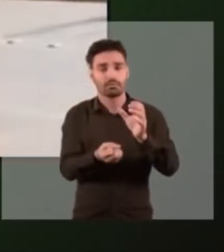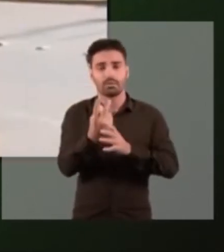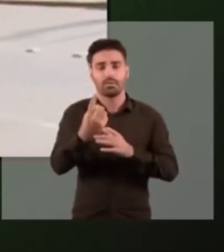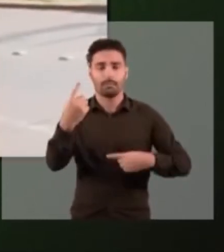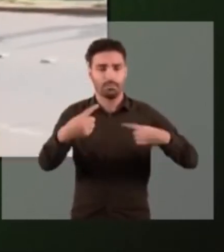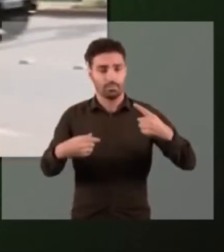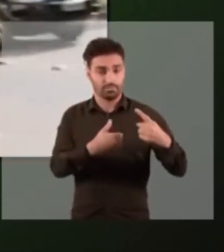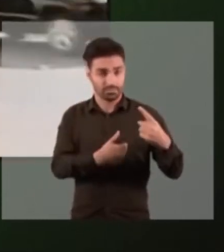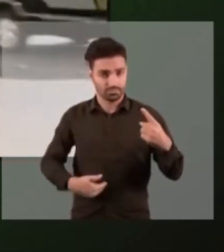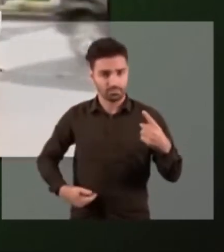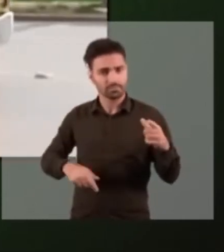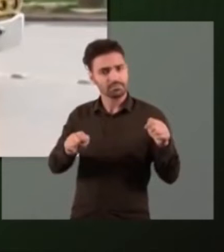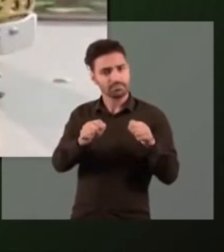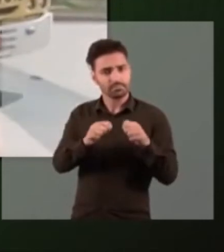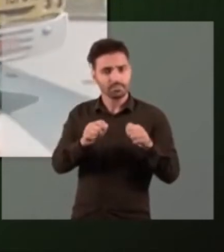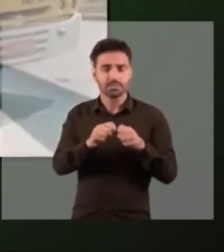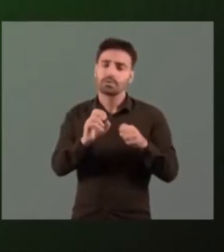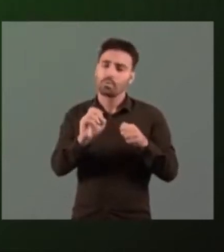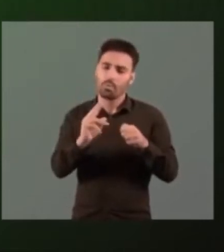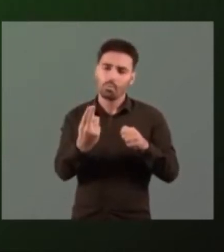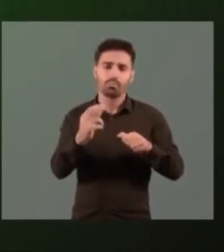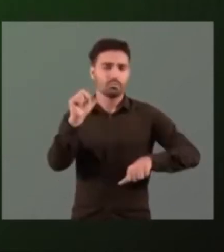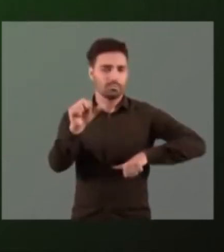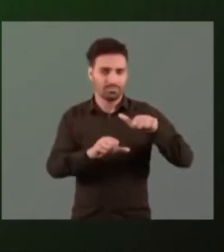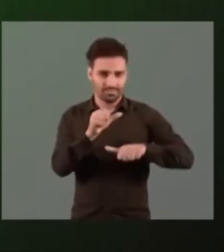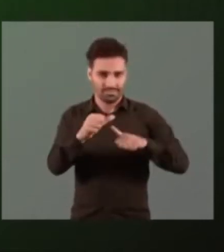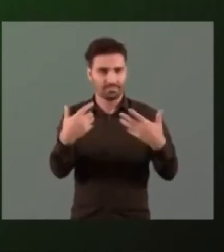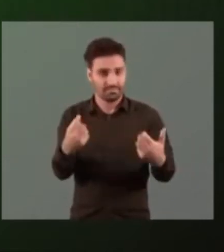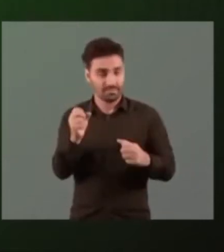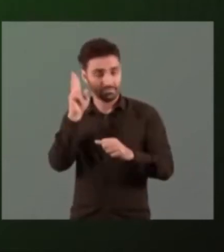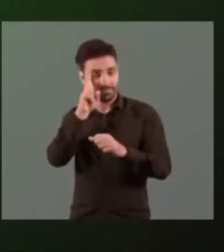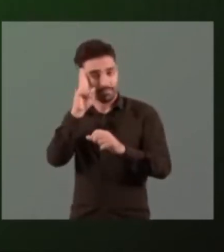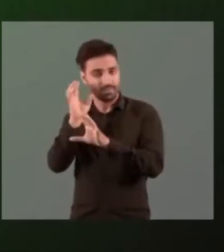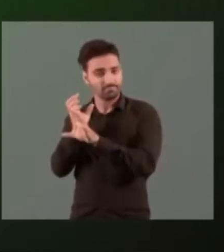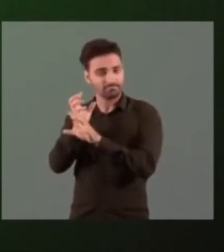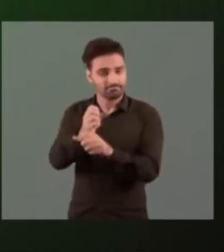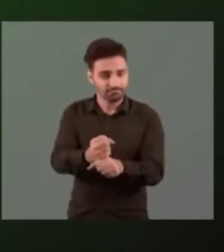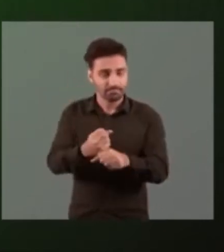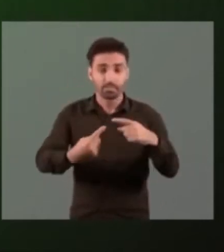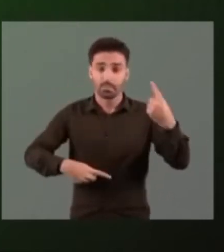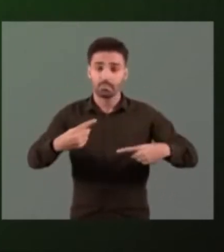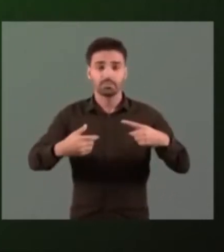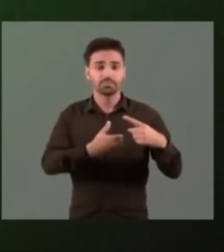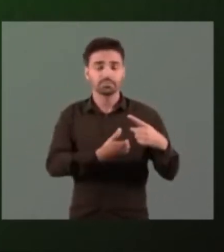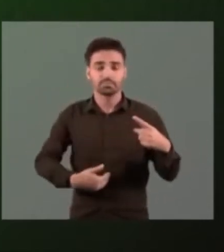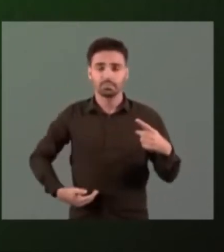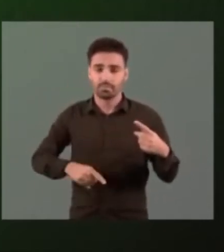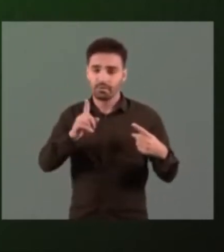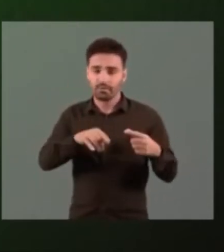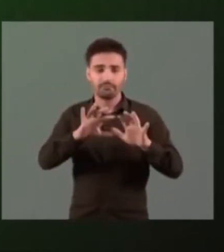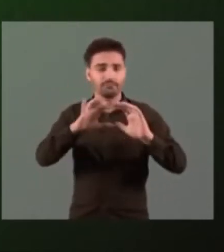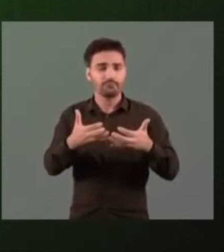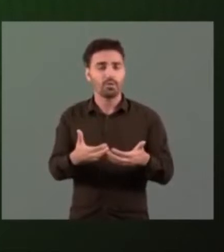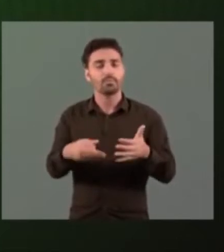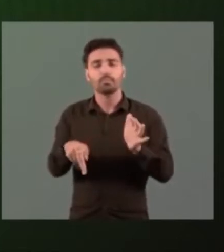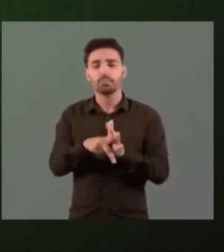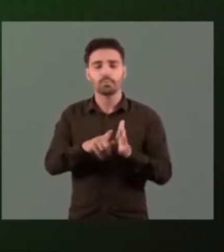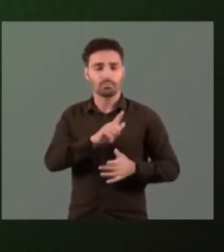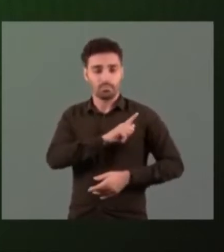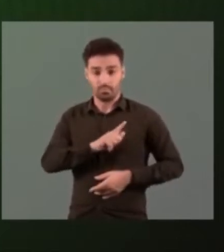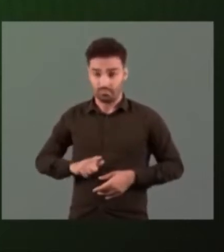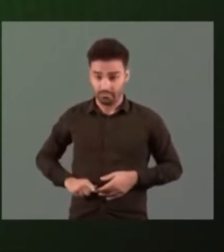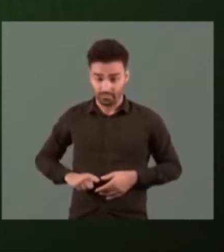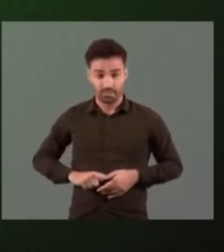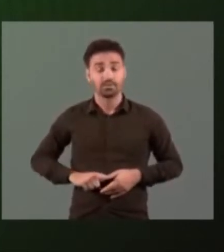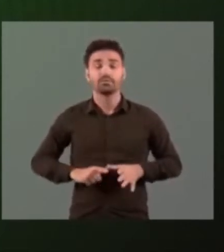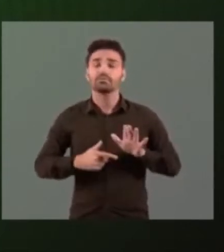sejam executadas ou alteradas. Vamos recapitular? Políticas públicas são a forma como o governo traduz